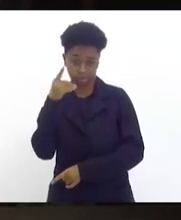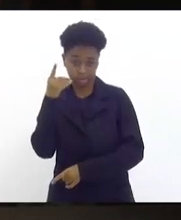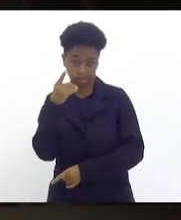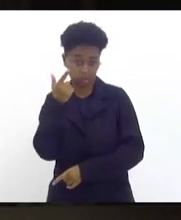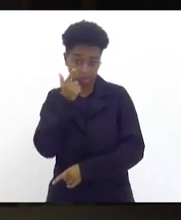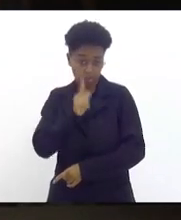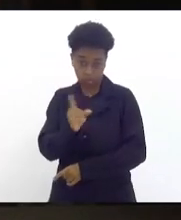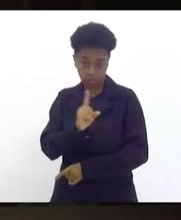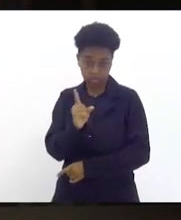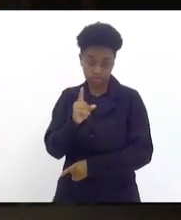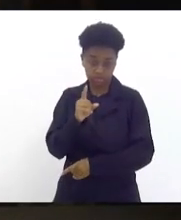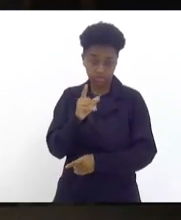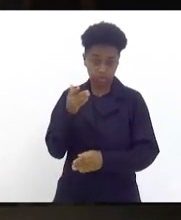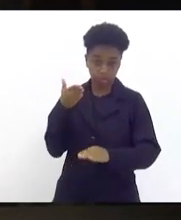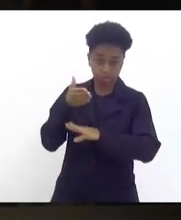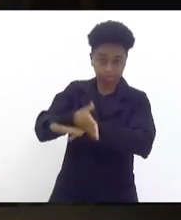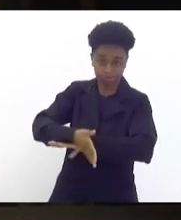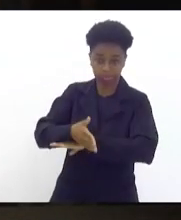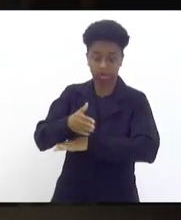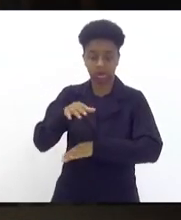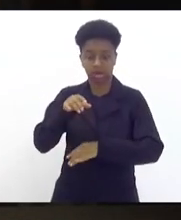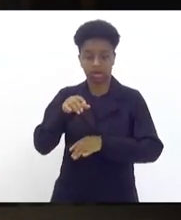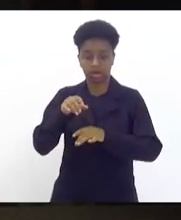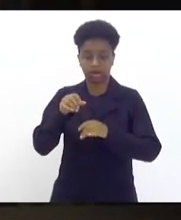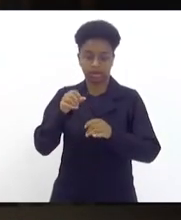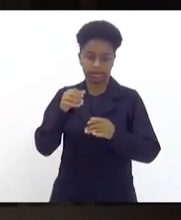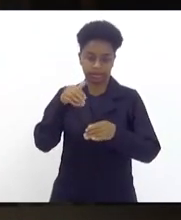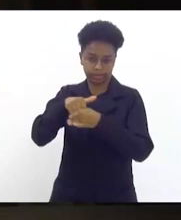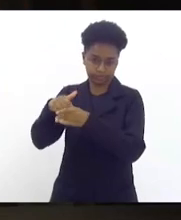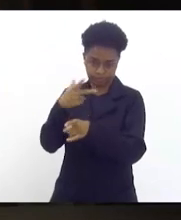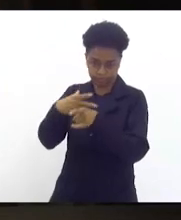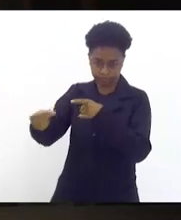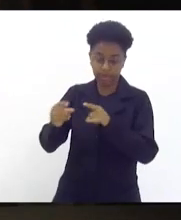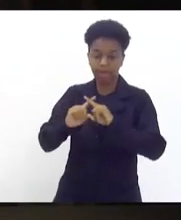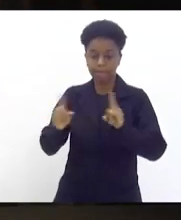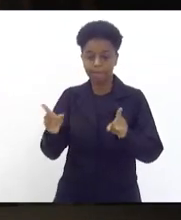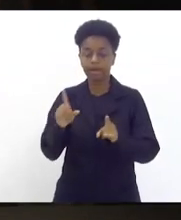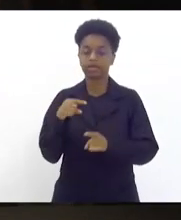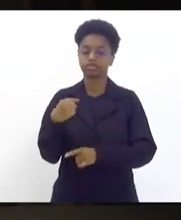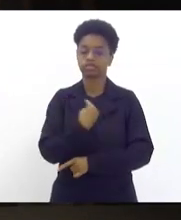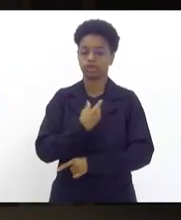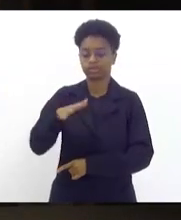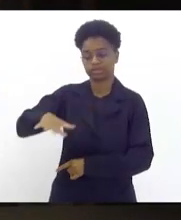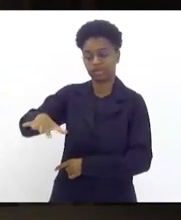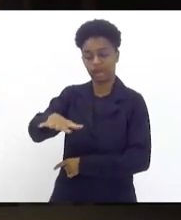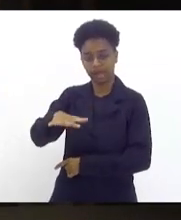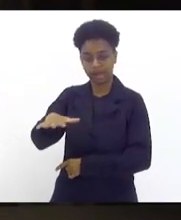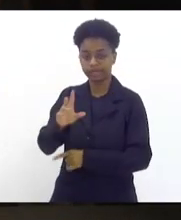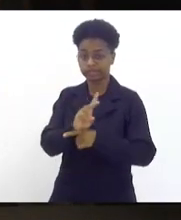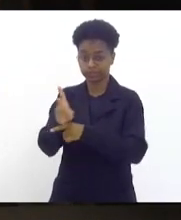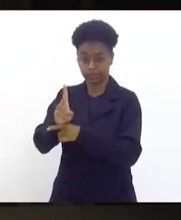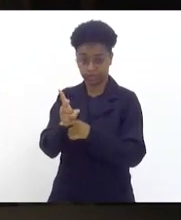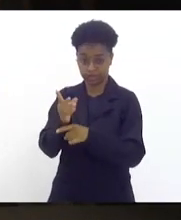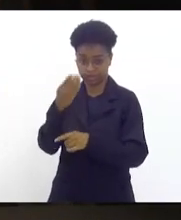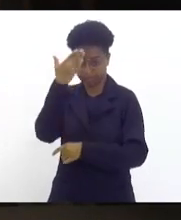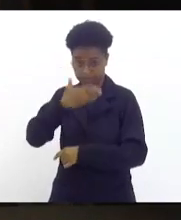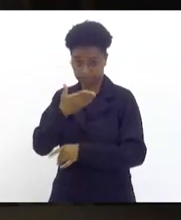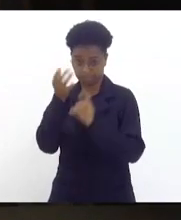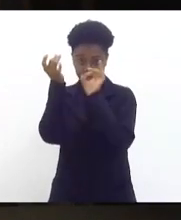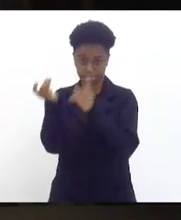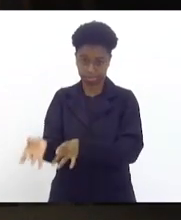consequentemente a nossa região da segurança presente Vila Isabel foi deixada de